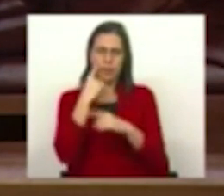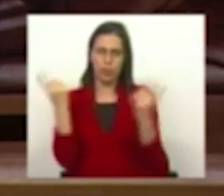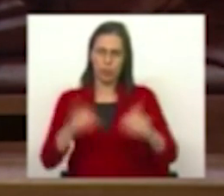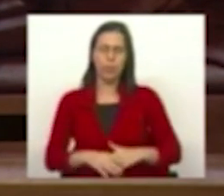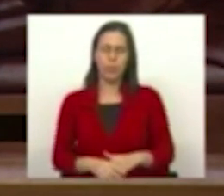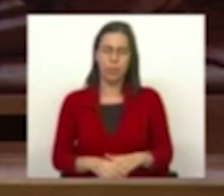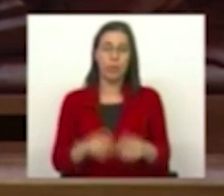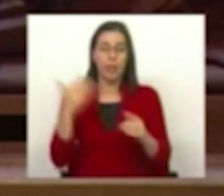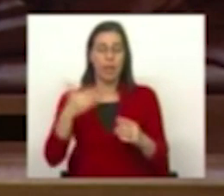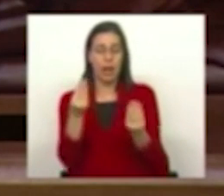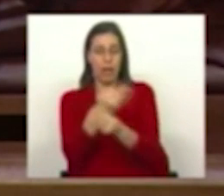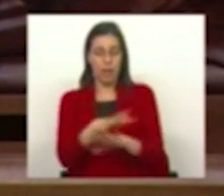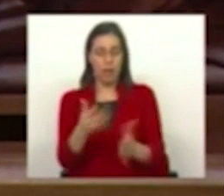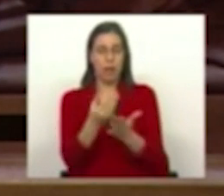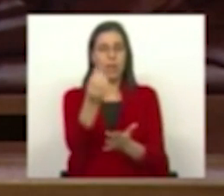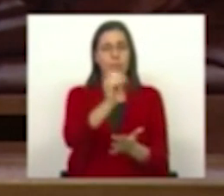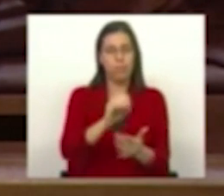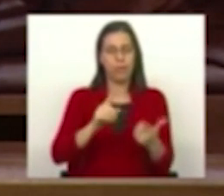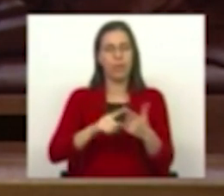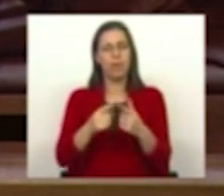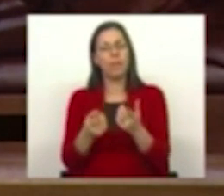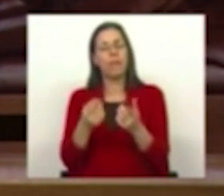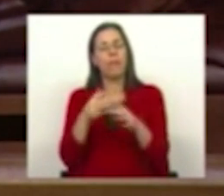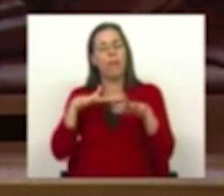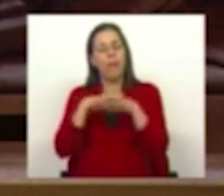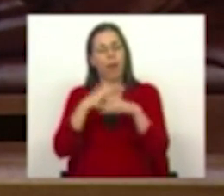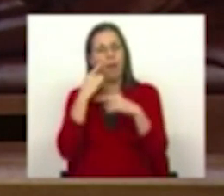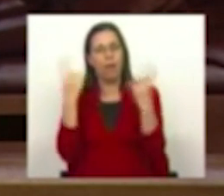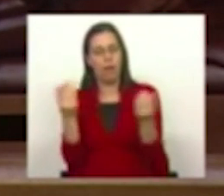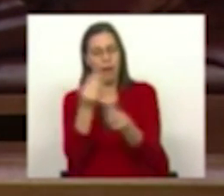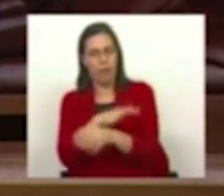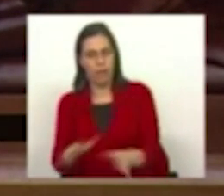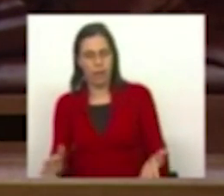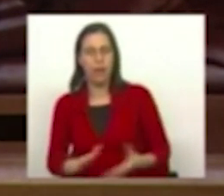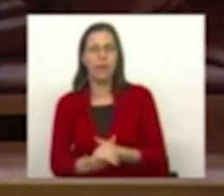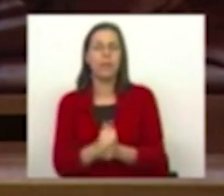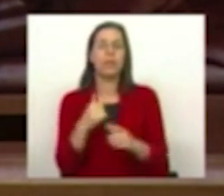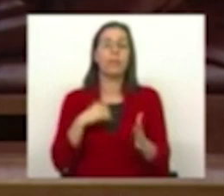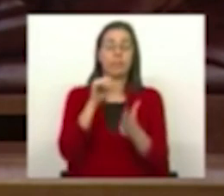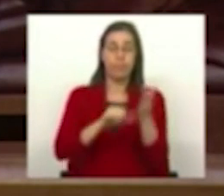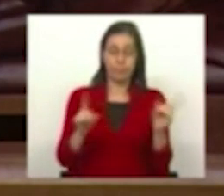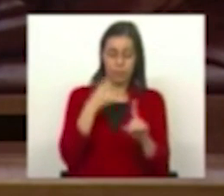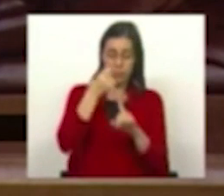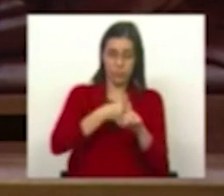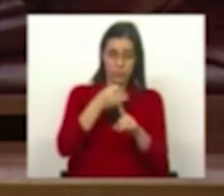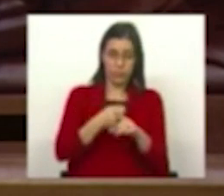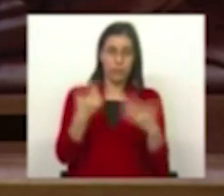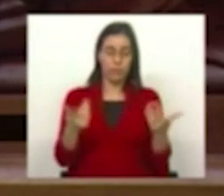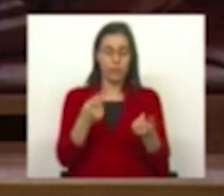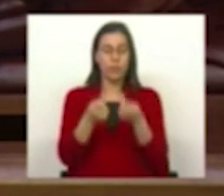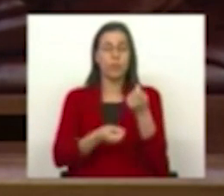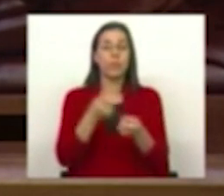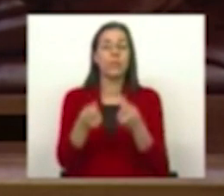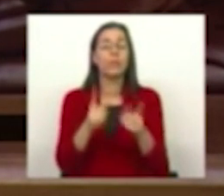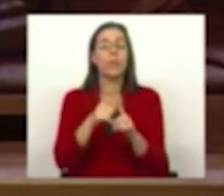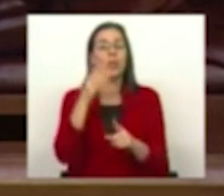públicos, pelo direito a creches gratuitas, a criação de uma rede pública de creches. Não desistiremos de lutar pelo aumento da